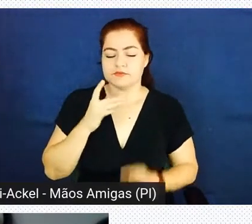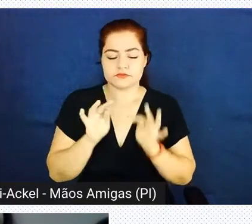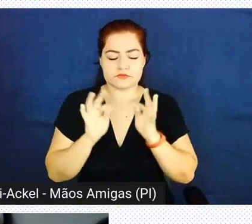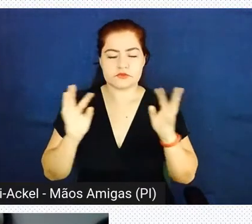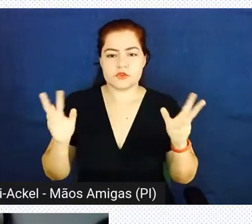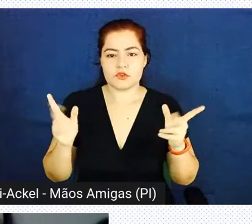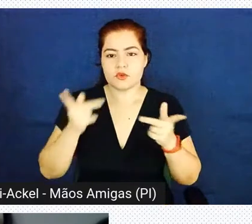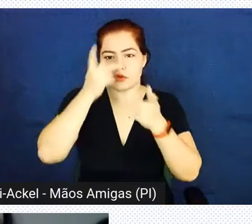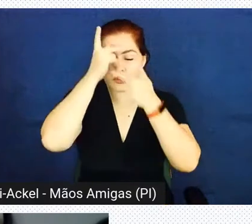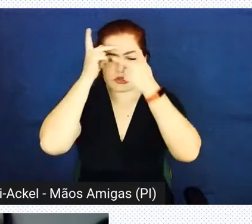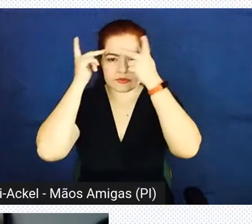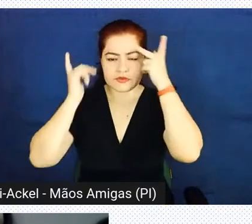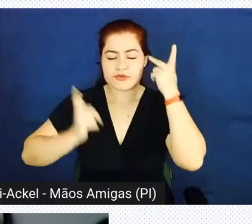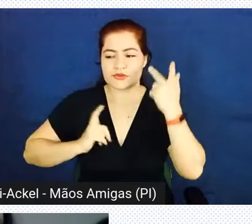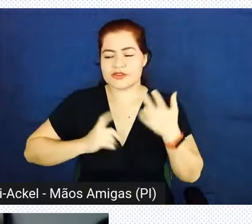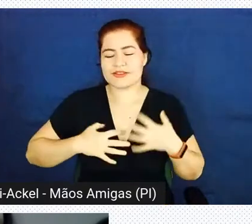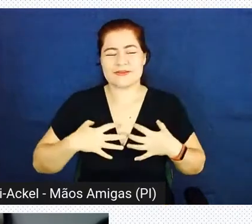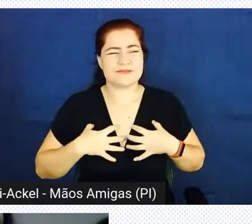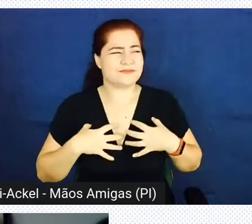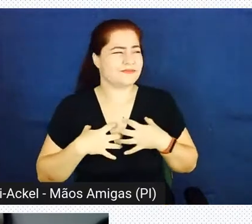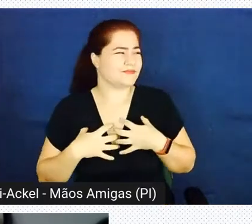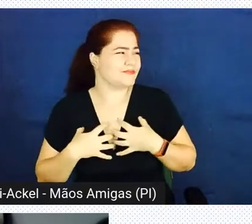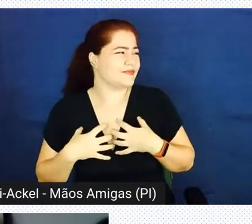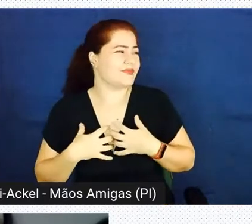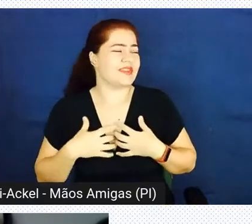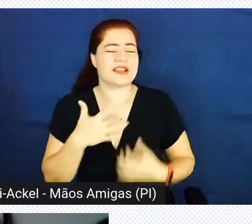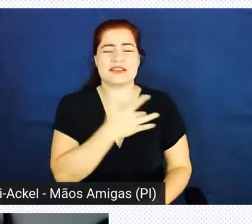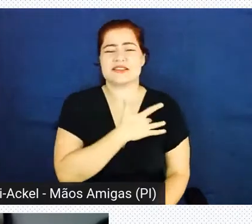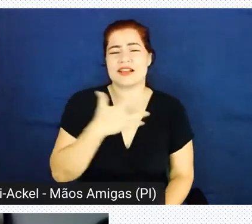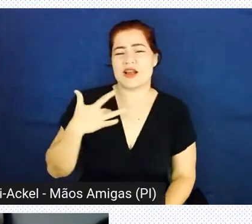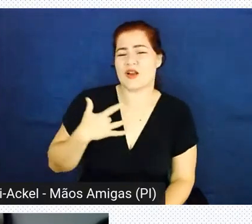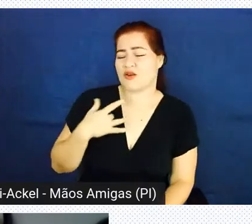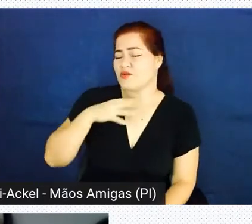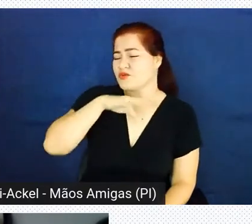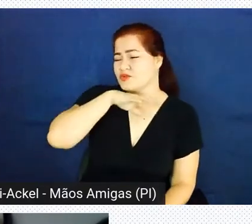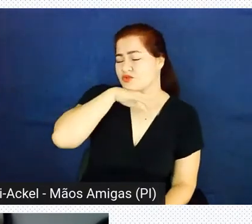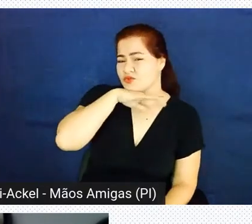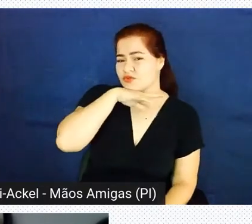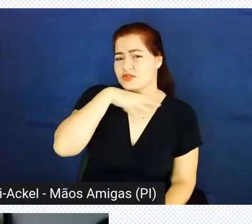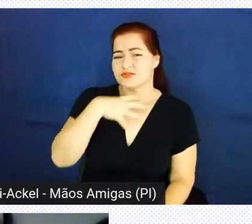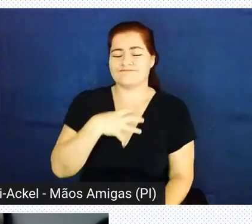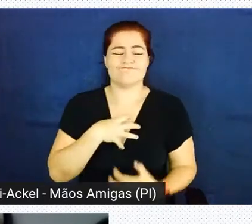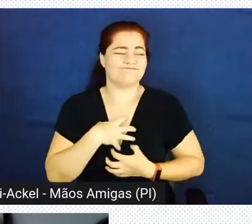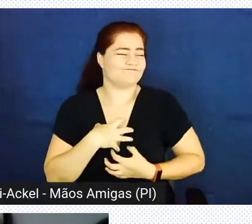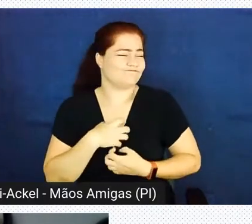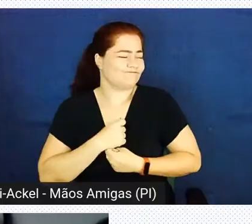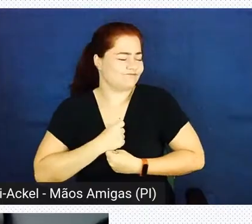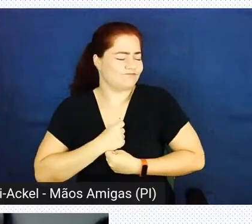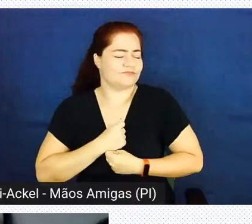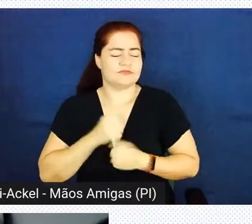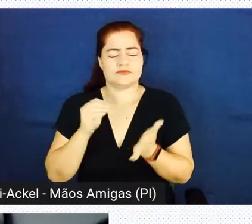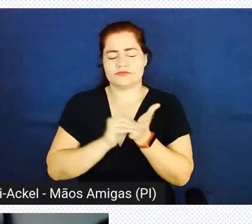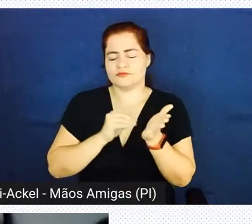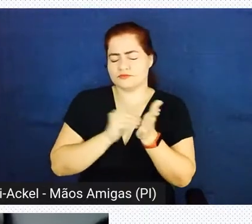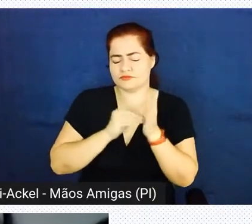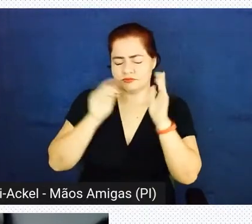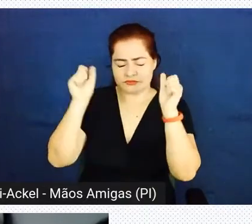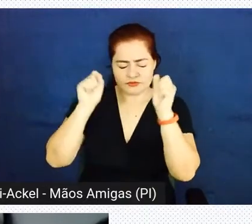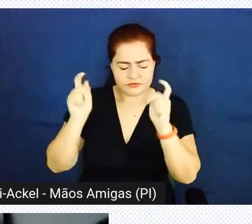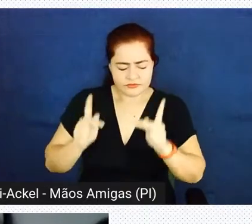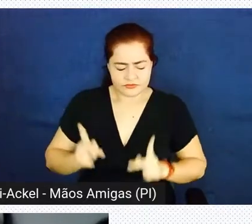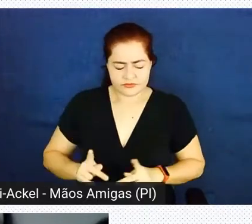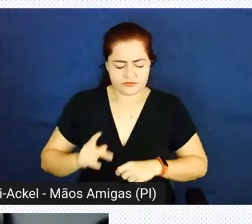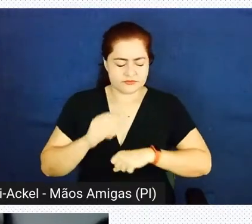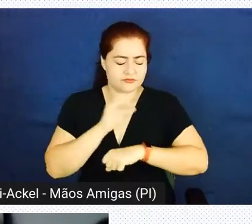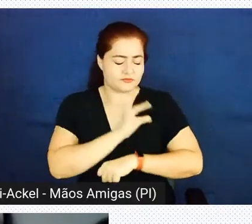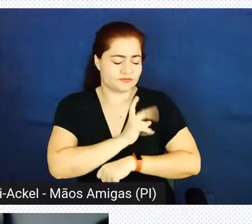tinham aflições e carência de saúde, de afetividade, de paz, de amor, o buscavam.